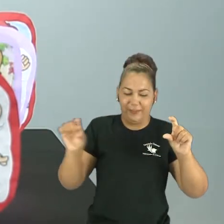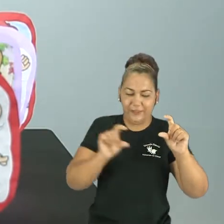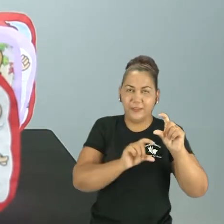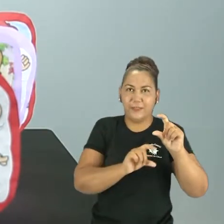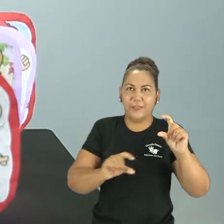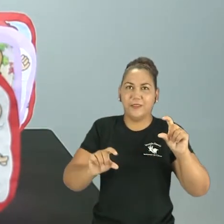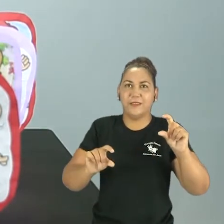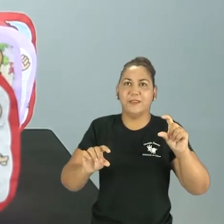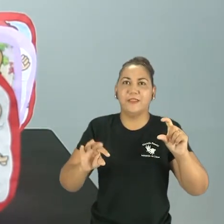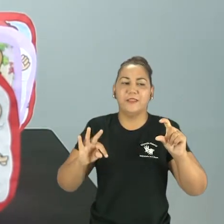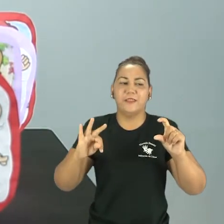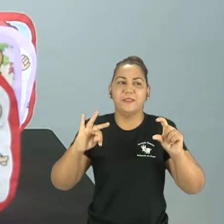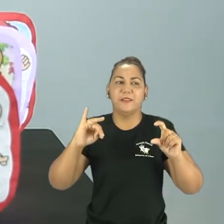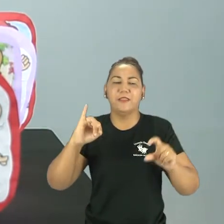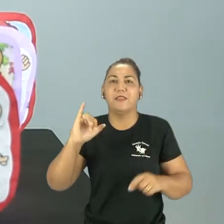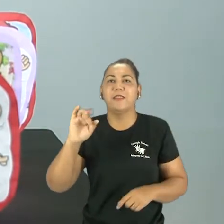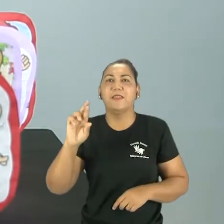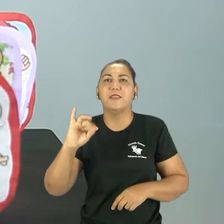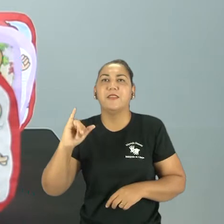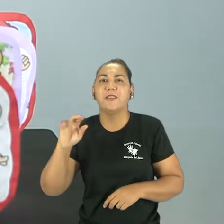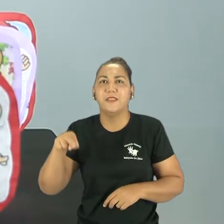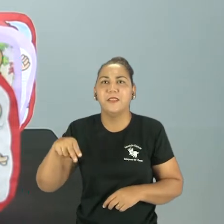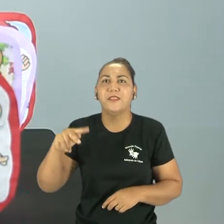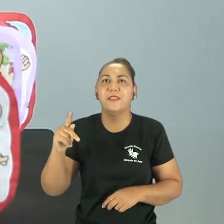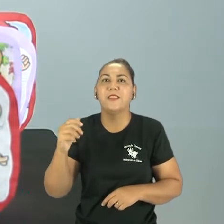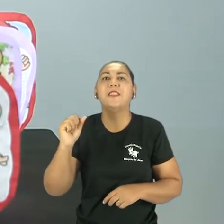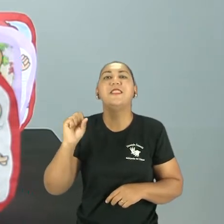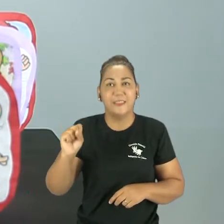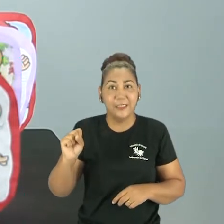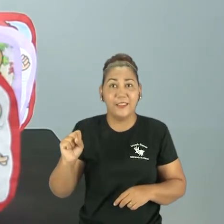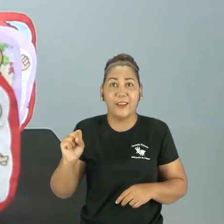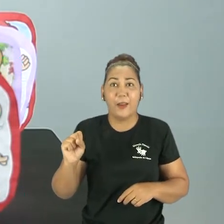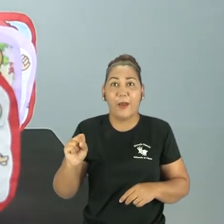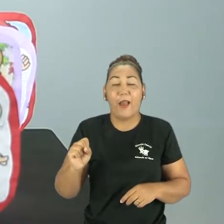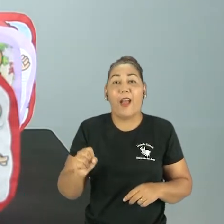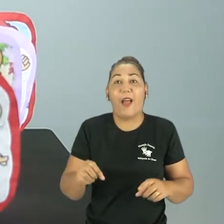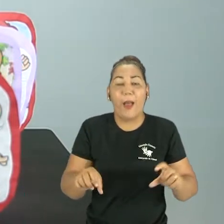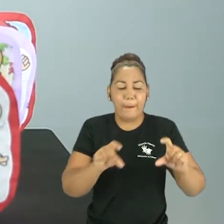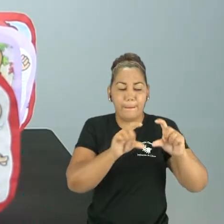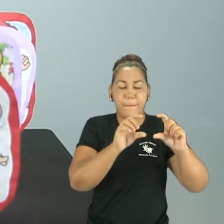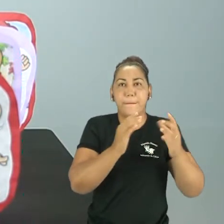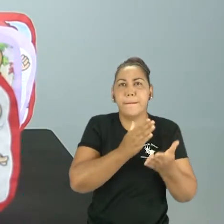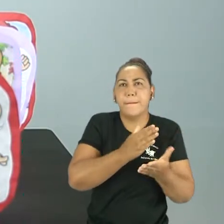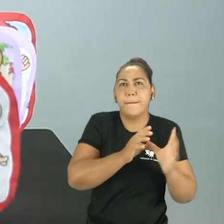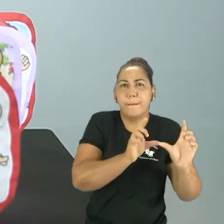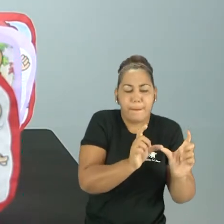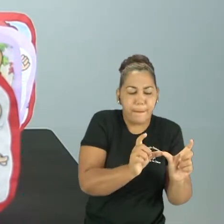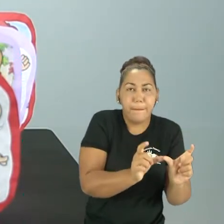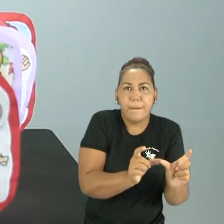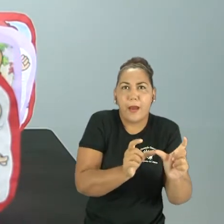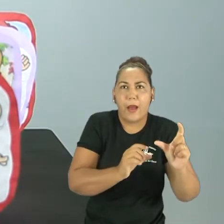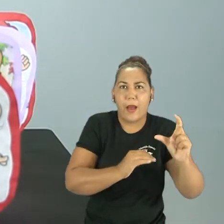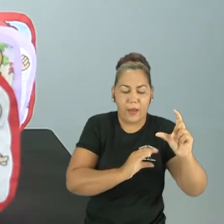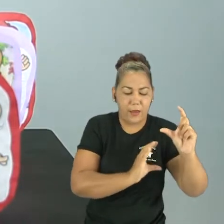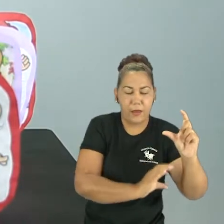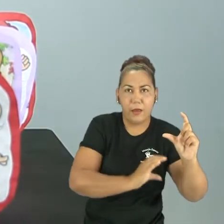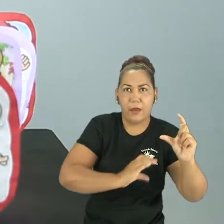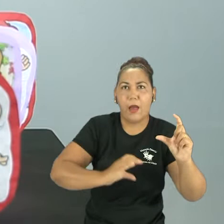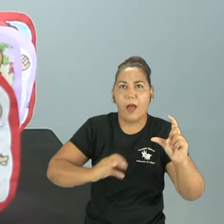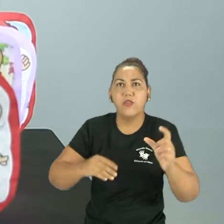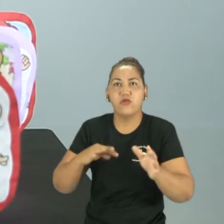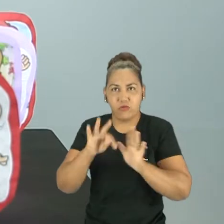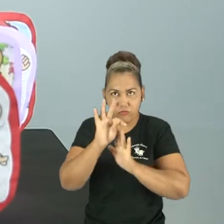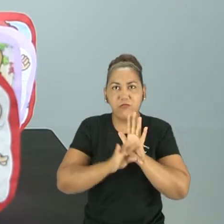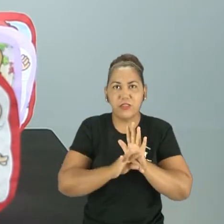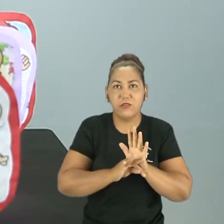né? Fragmentos pequenos do texto que nós estamos estudando hoje, que é história em